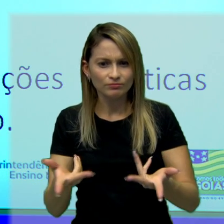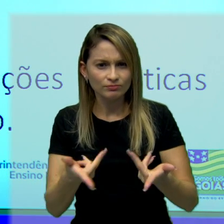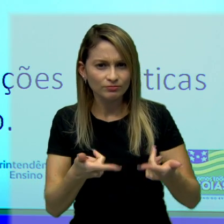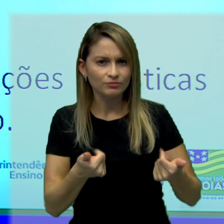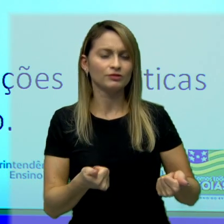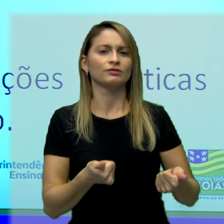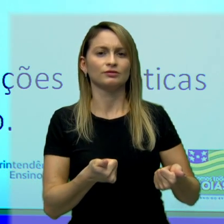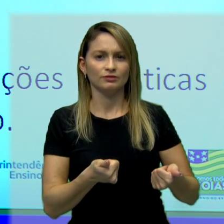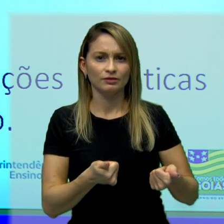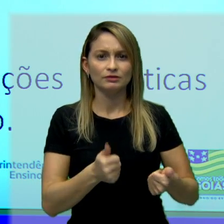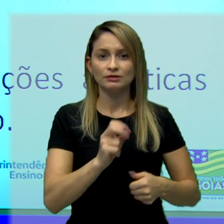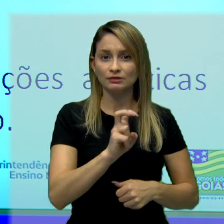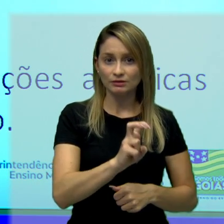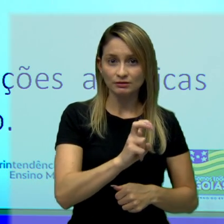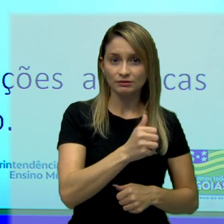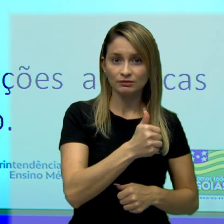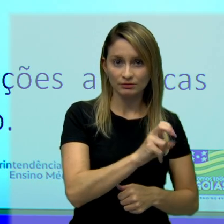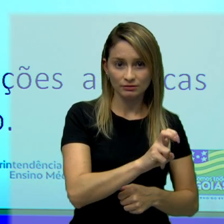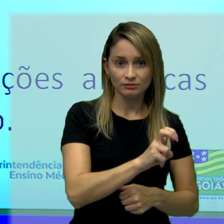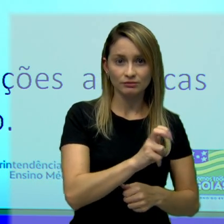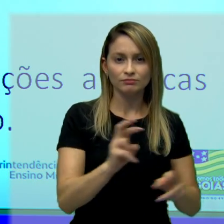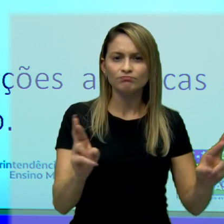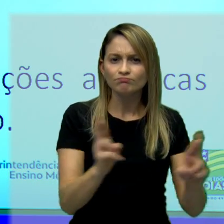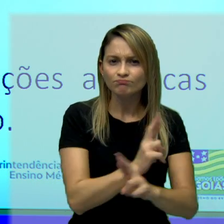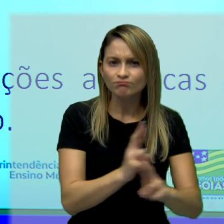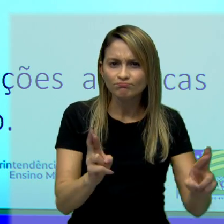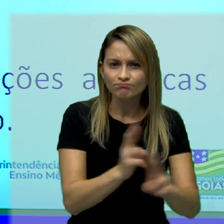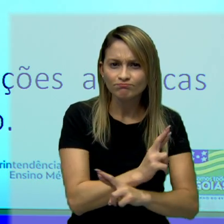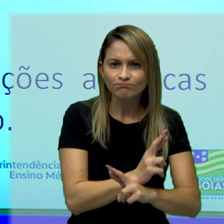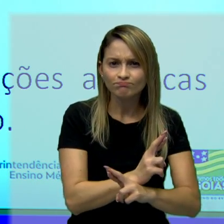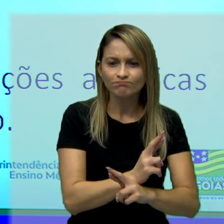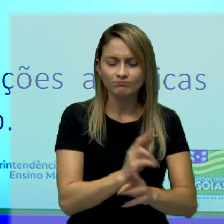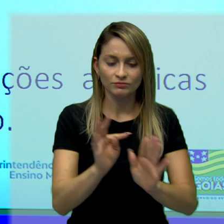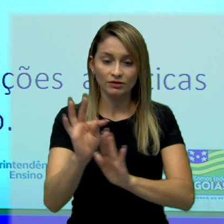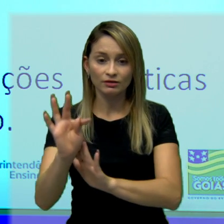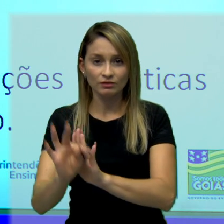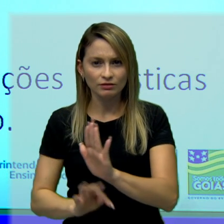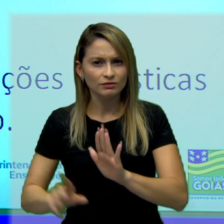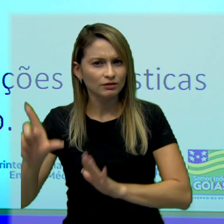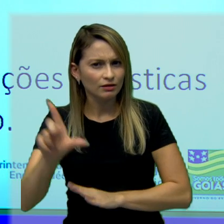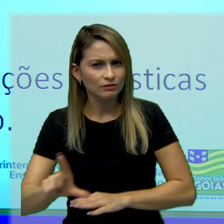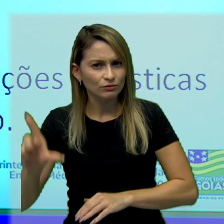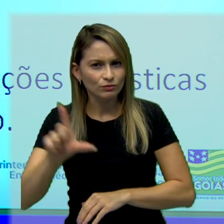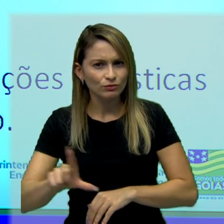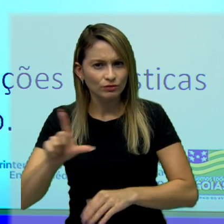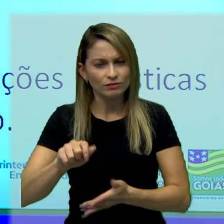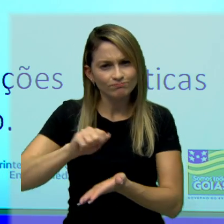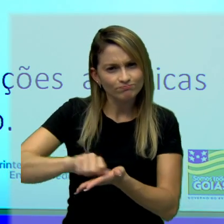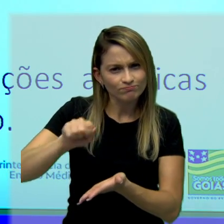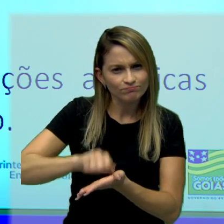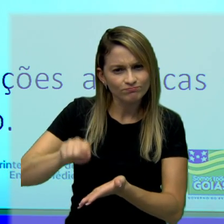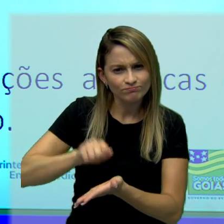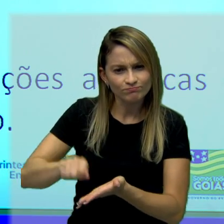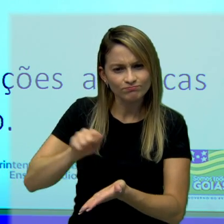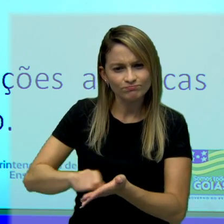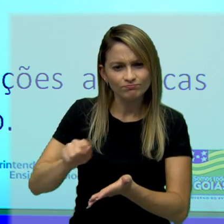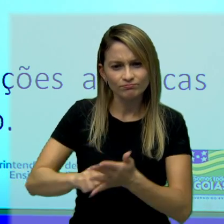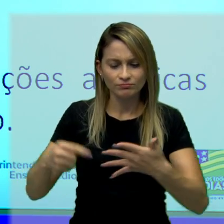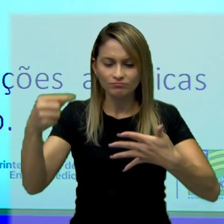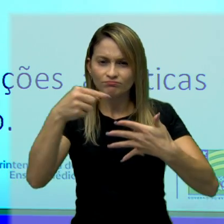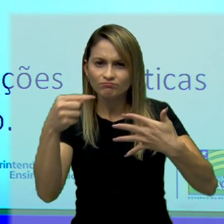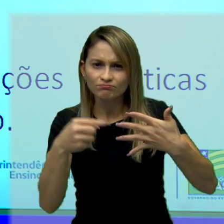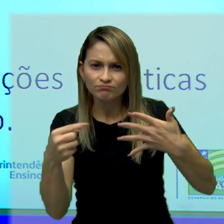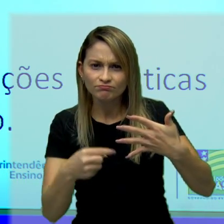recepção. Habilidade 15, estabelecer relações entre o texto literário e o momento da sua produção,